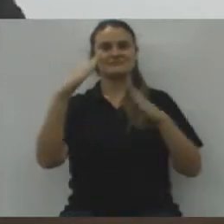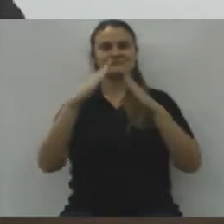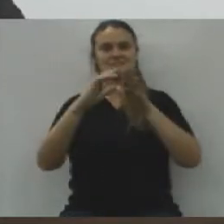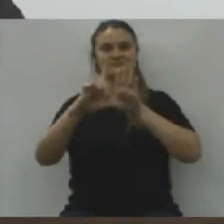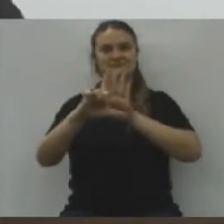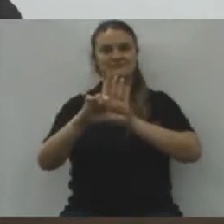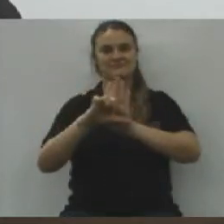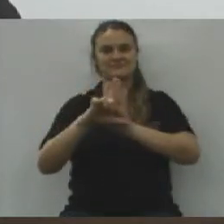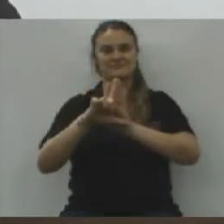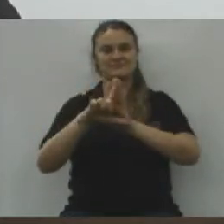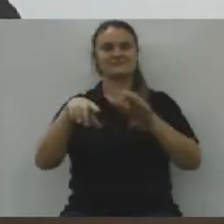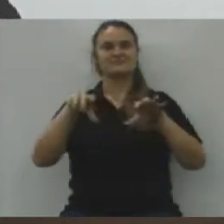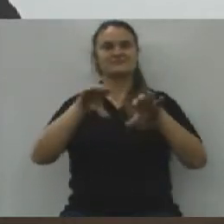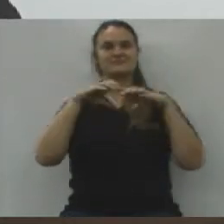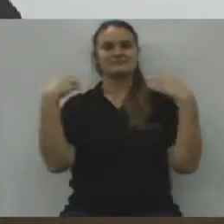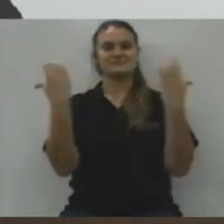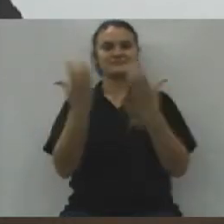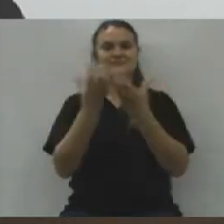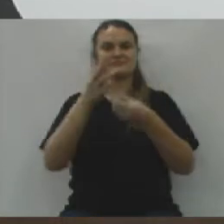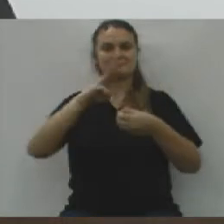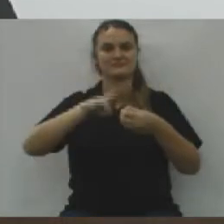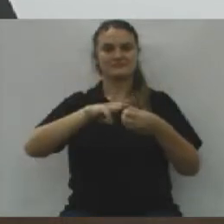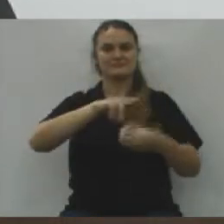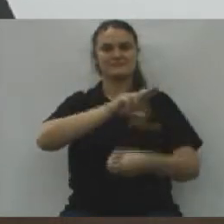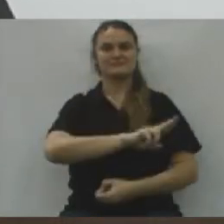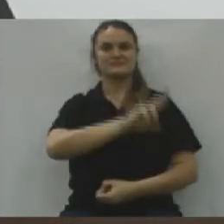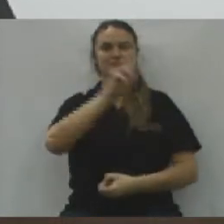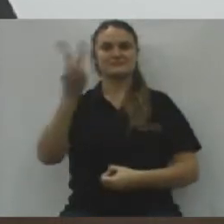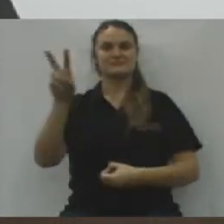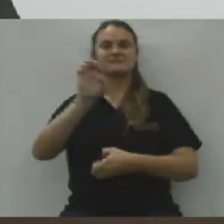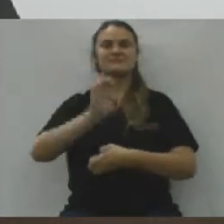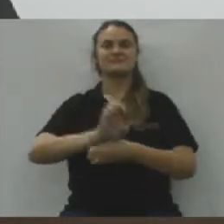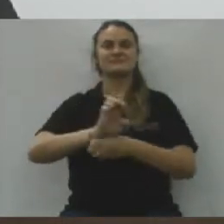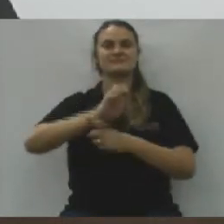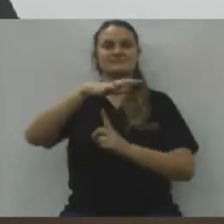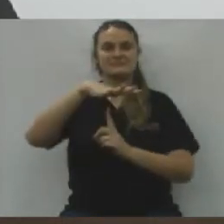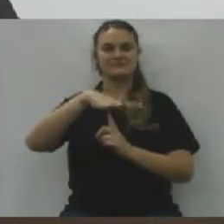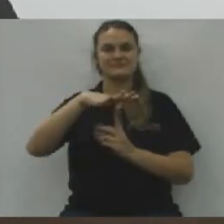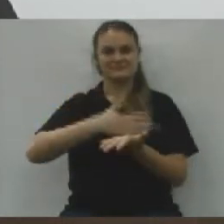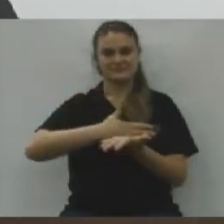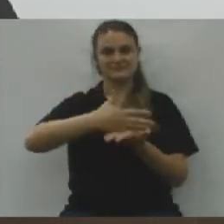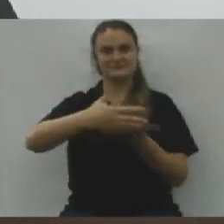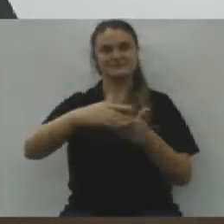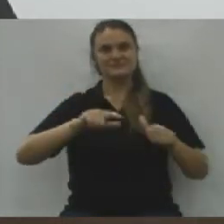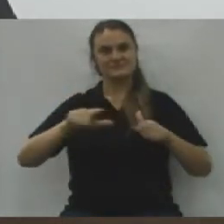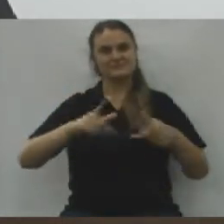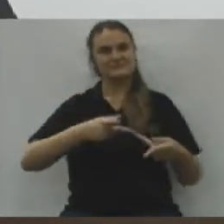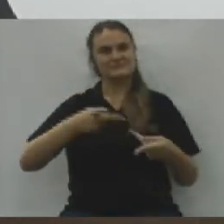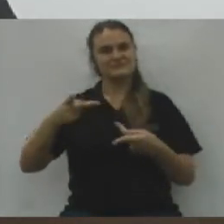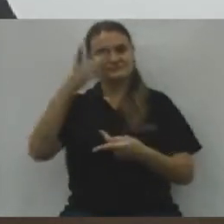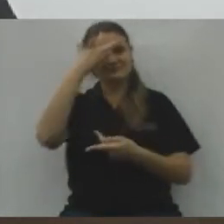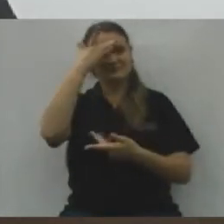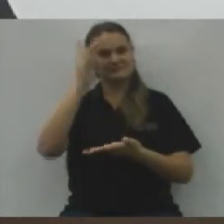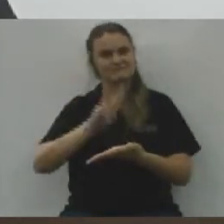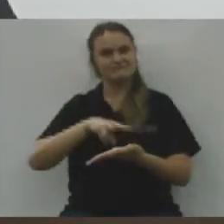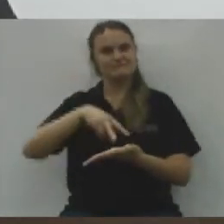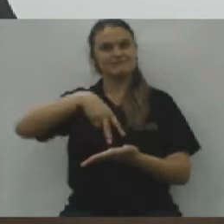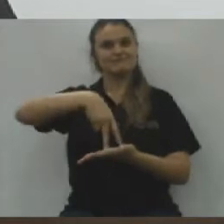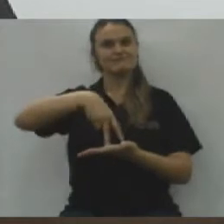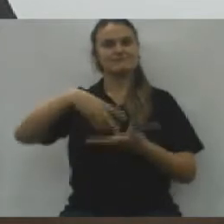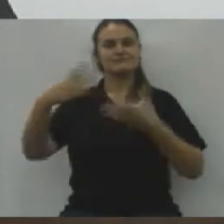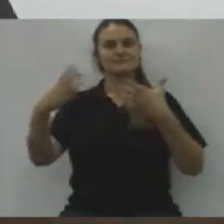33ª legislatura da Câmara Municipal de União da Vitória, Estado do Paraná. Iniciando os trabalhos, convidamos a todos para que, em